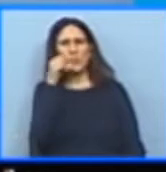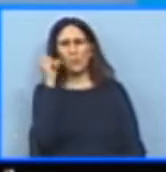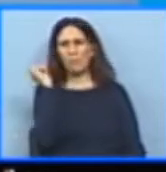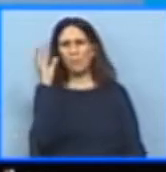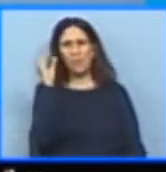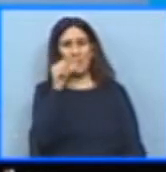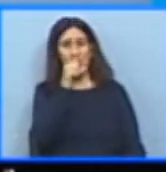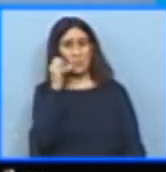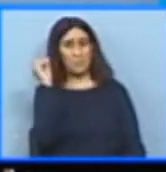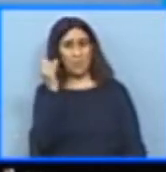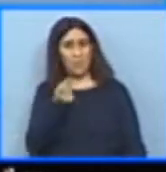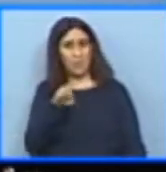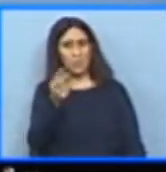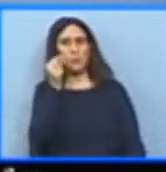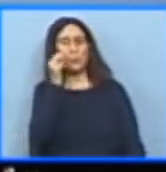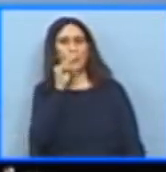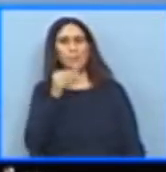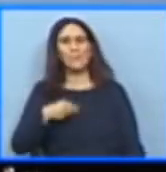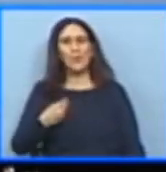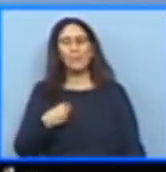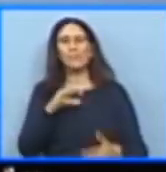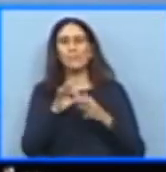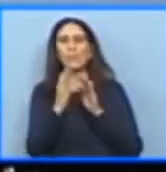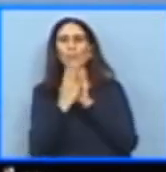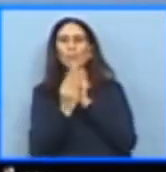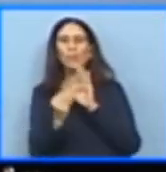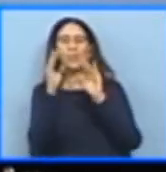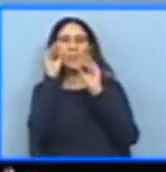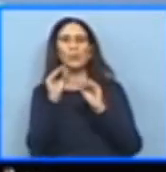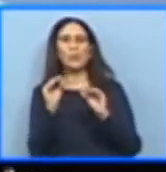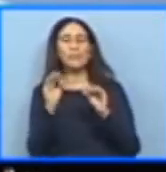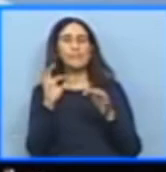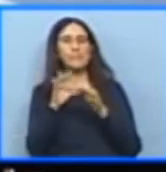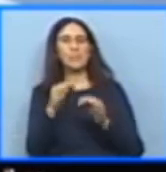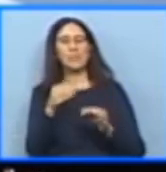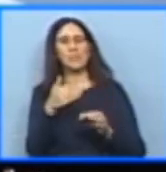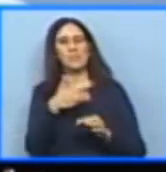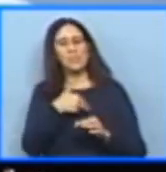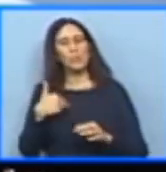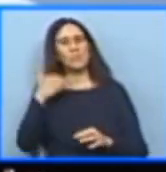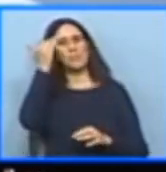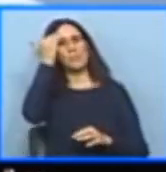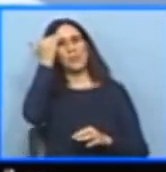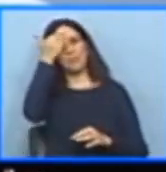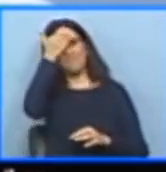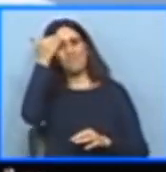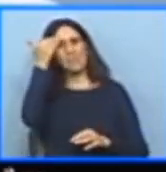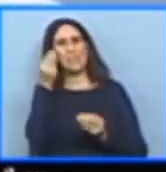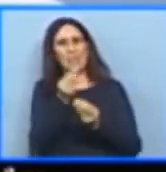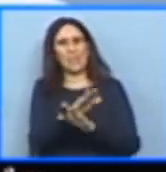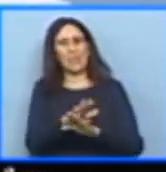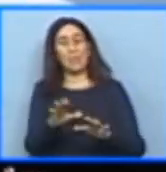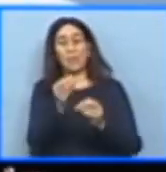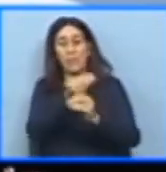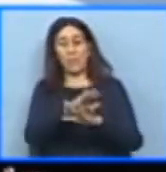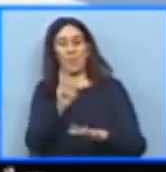que preocupam os pais se ativo ambiental das crianças é importante olhar